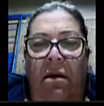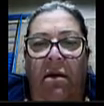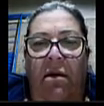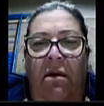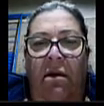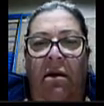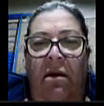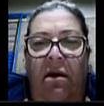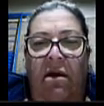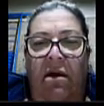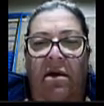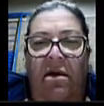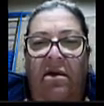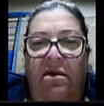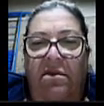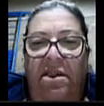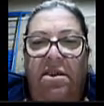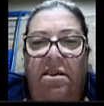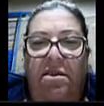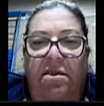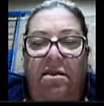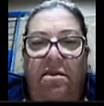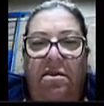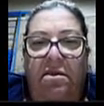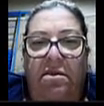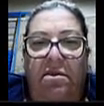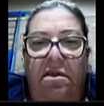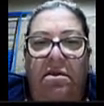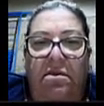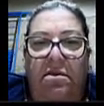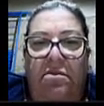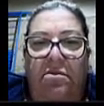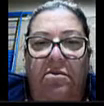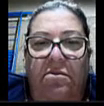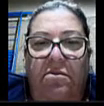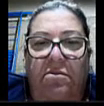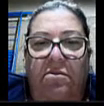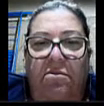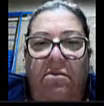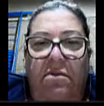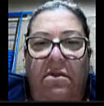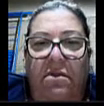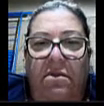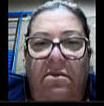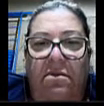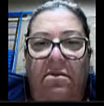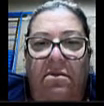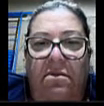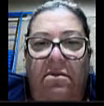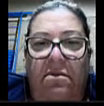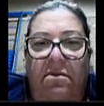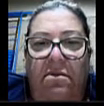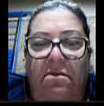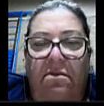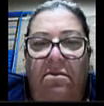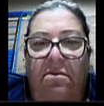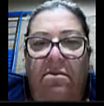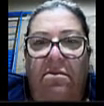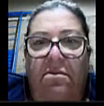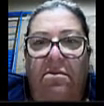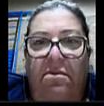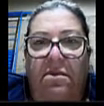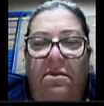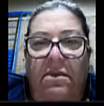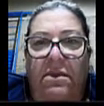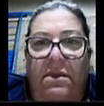vai realmente para a escola e precisa desenvolver habilidades acadêmicas, questões relacionadas à aprendizagem, e a gente percebe que ela não